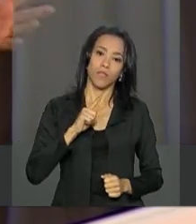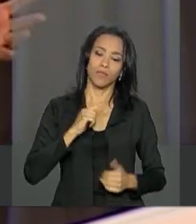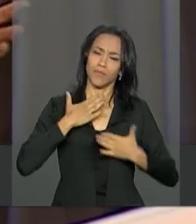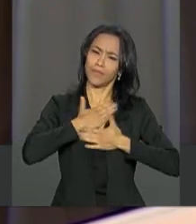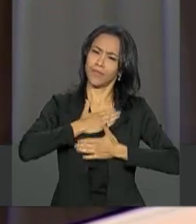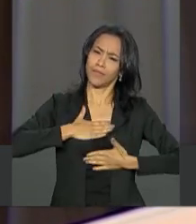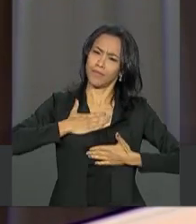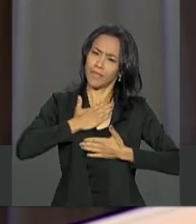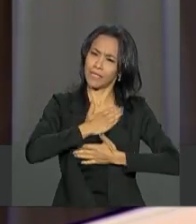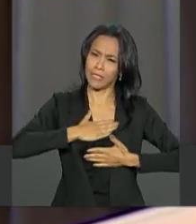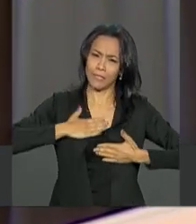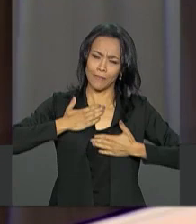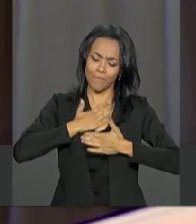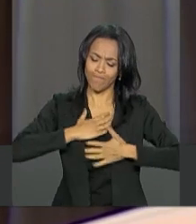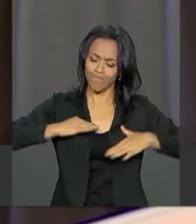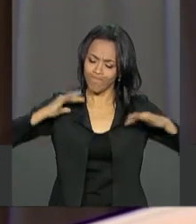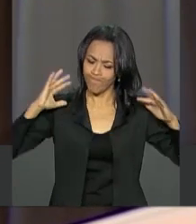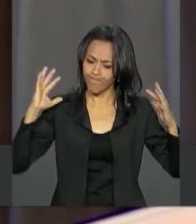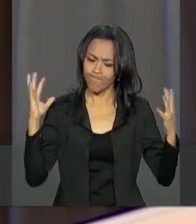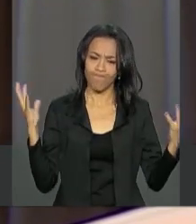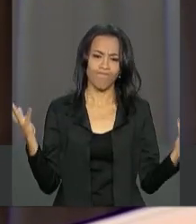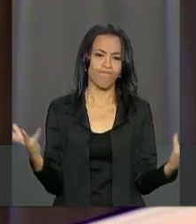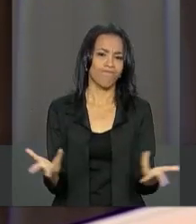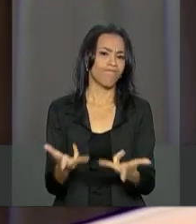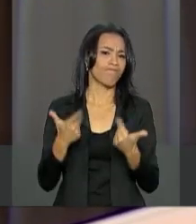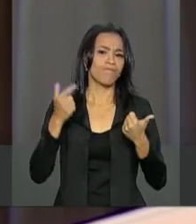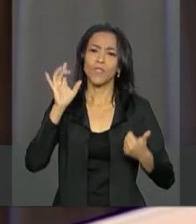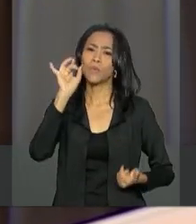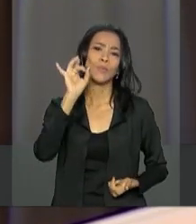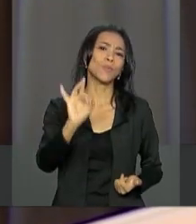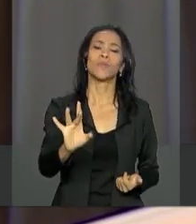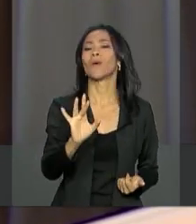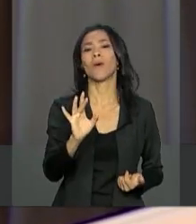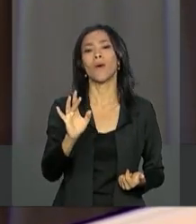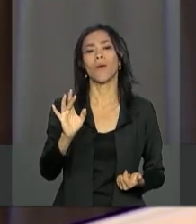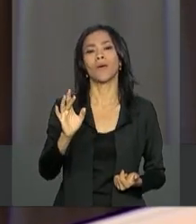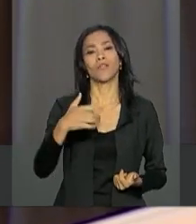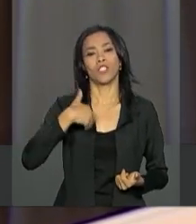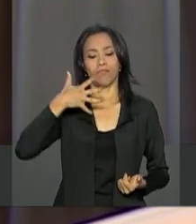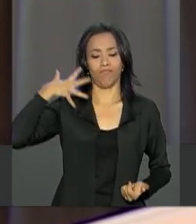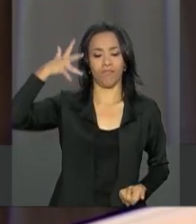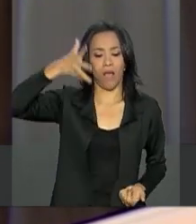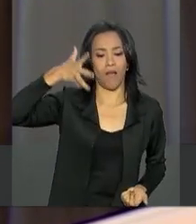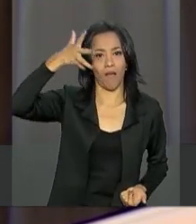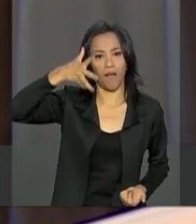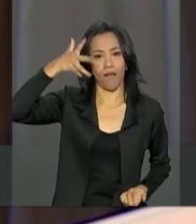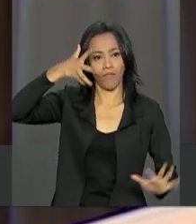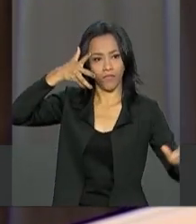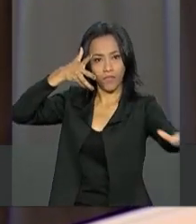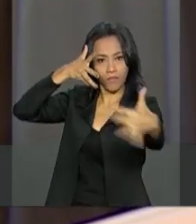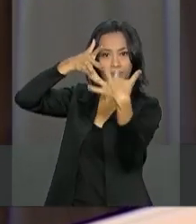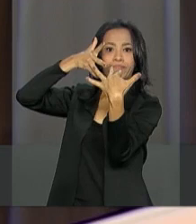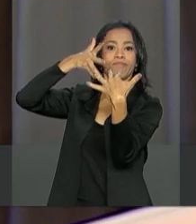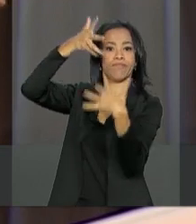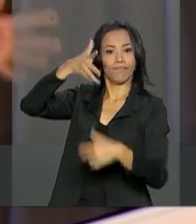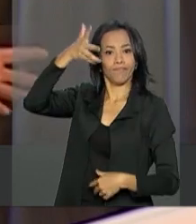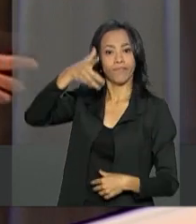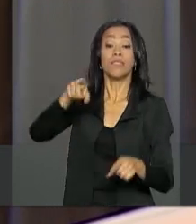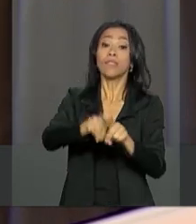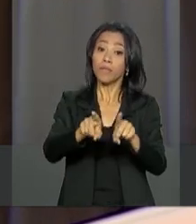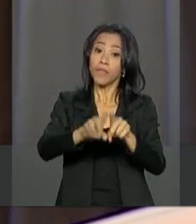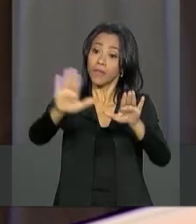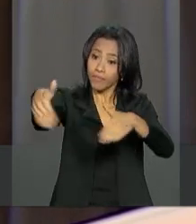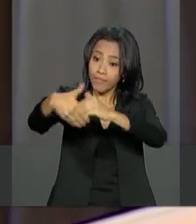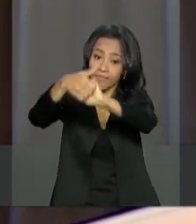satisfação extraordinária, não só de poder lhes dirigir a palavra, de